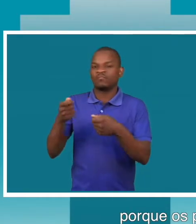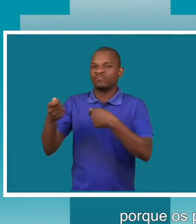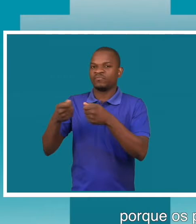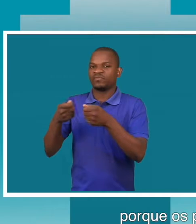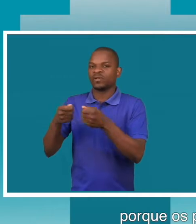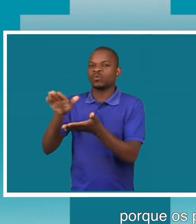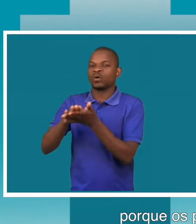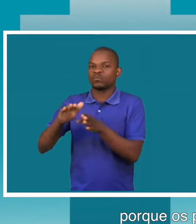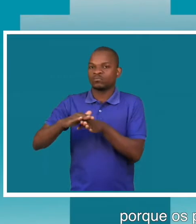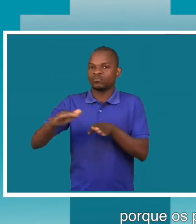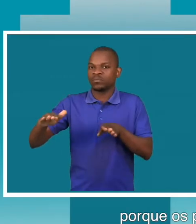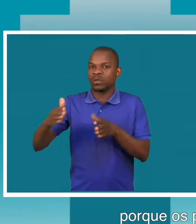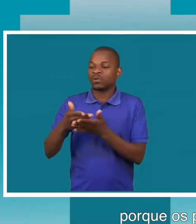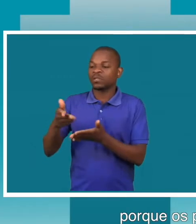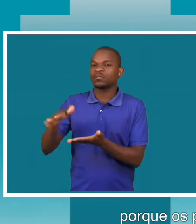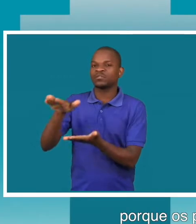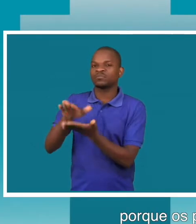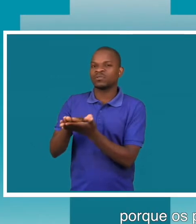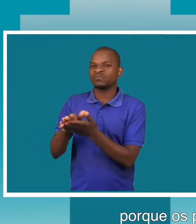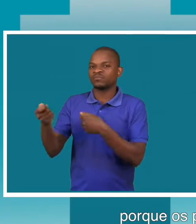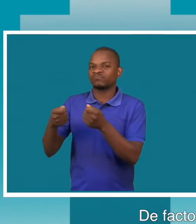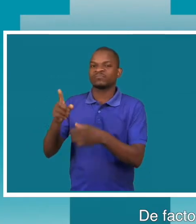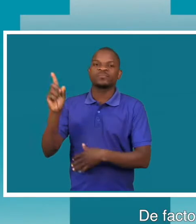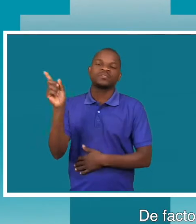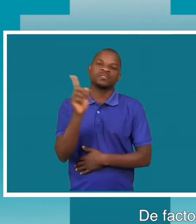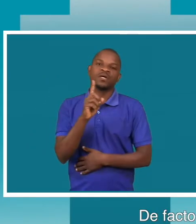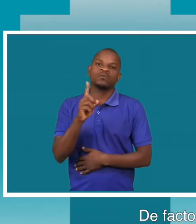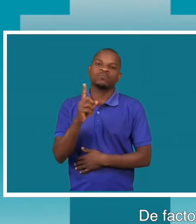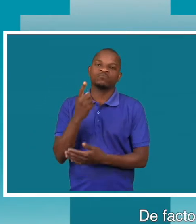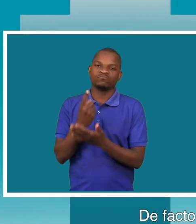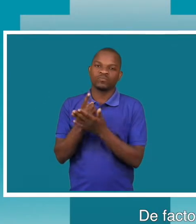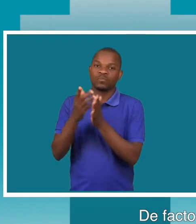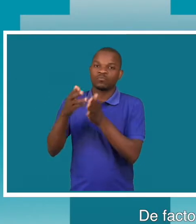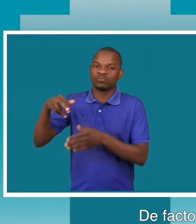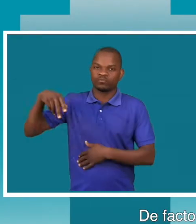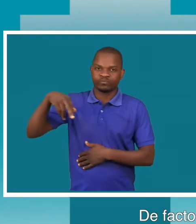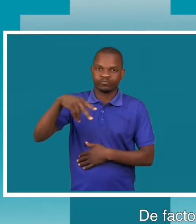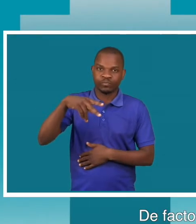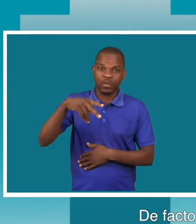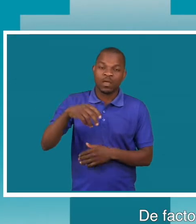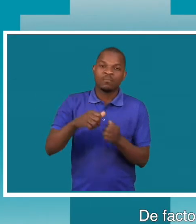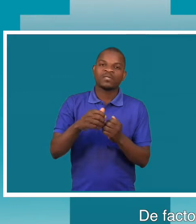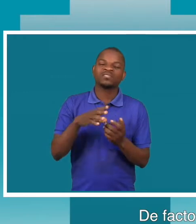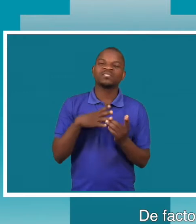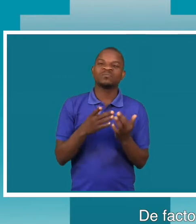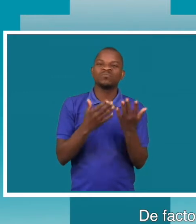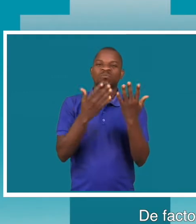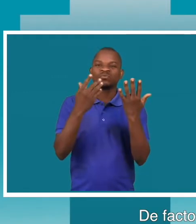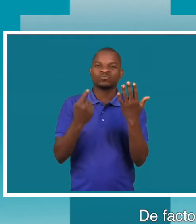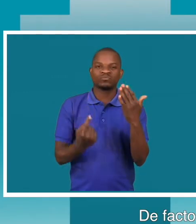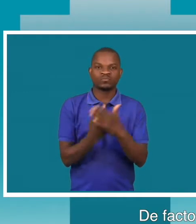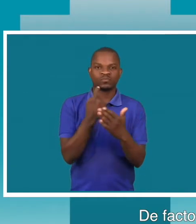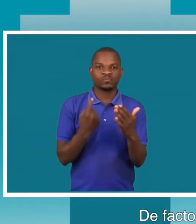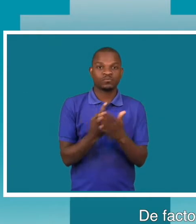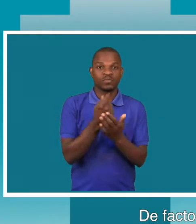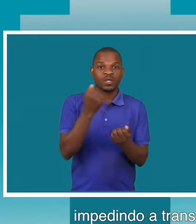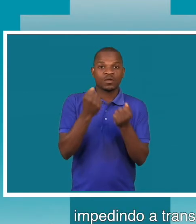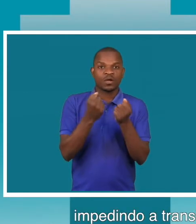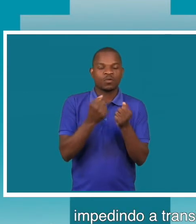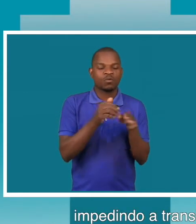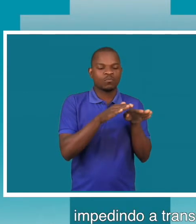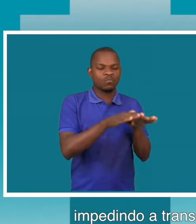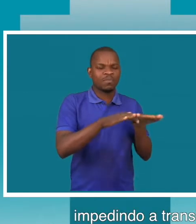para venda mas sim para a trânsito de peões e agora só temos muitos casos em que as viaturas estacionadas sobre o francês impedindo